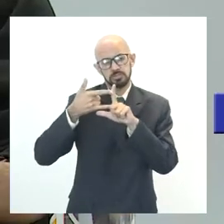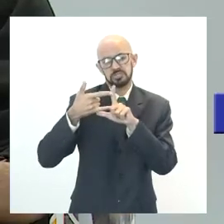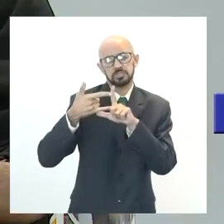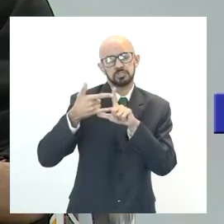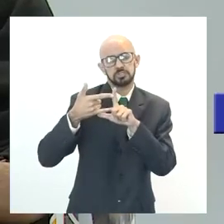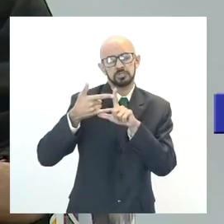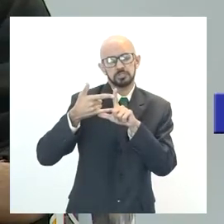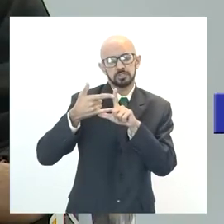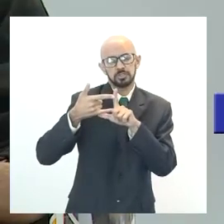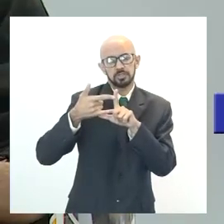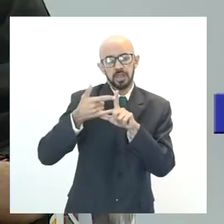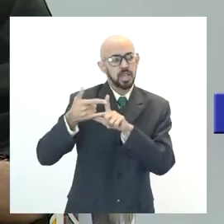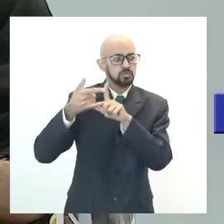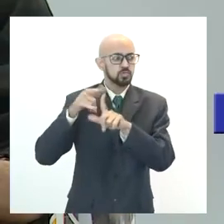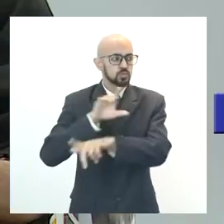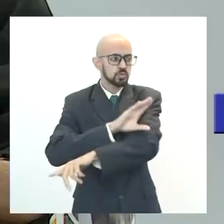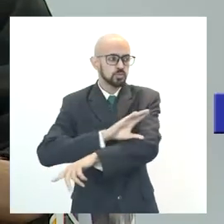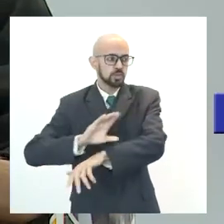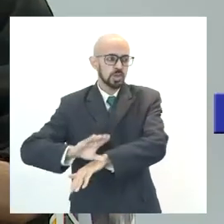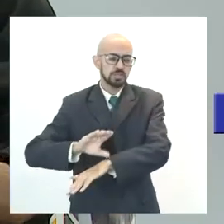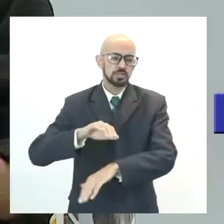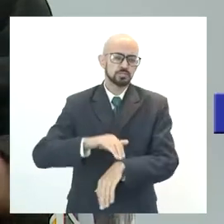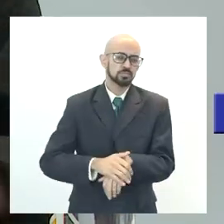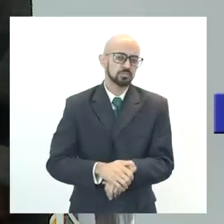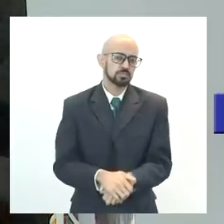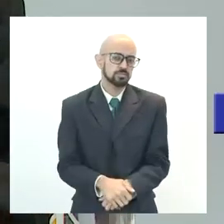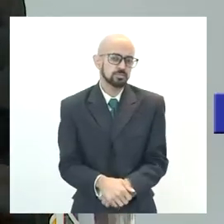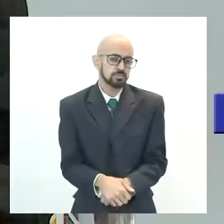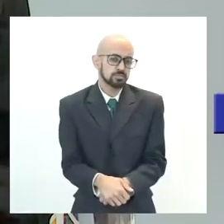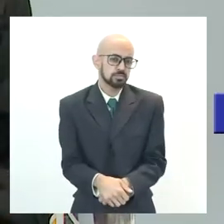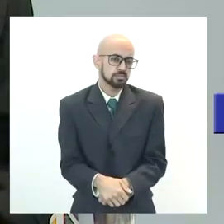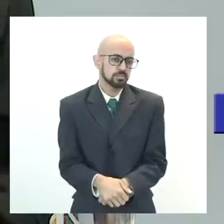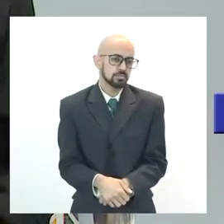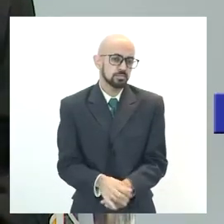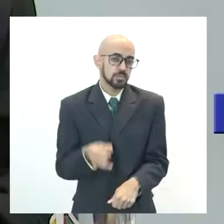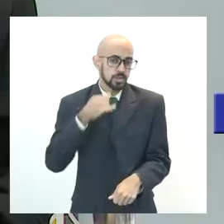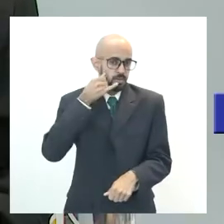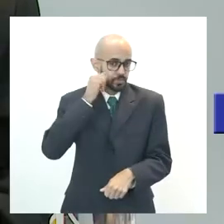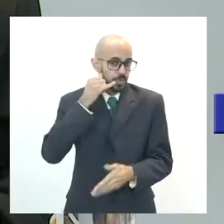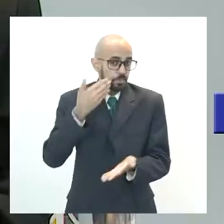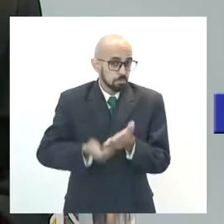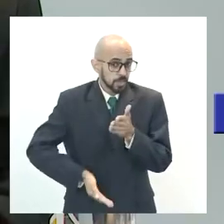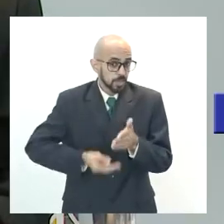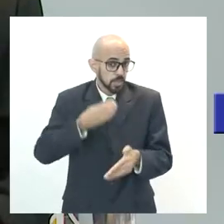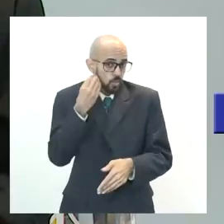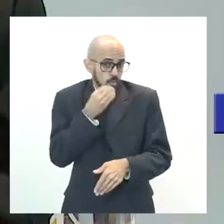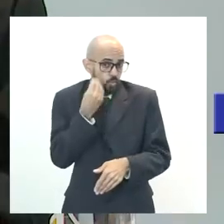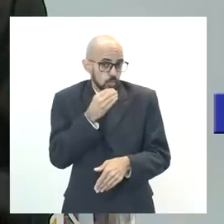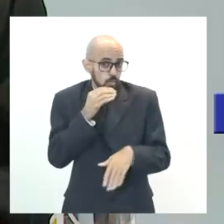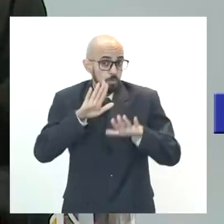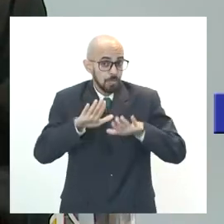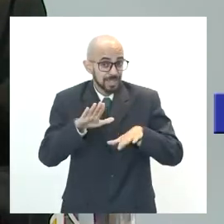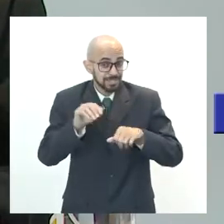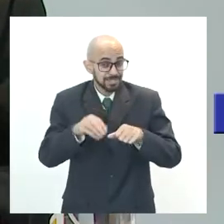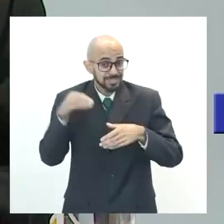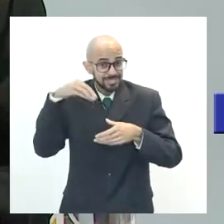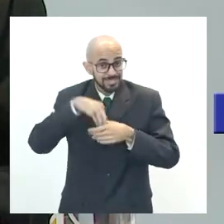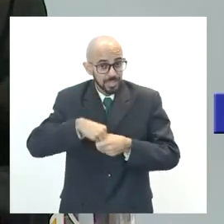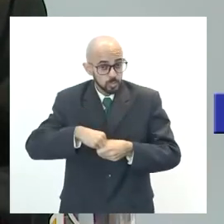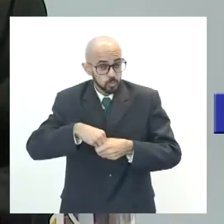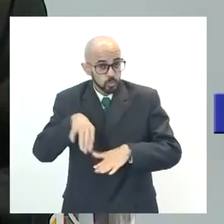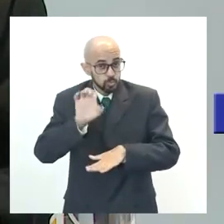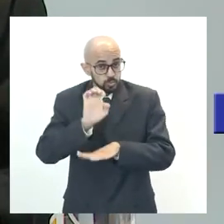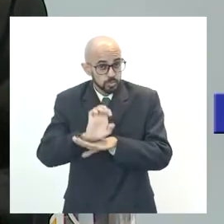lives culturais mais para que você não tivesse a perda do lucro dentro da cultura no estado